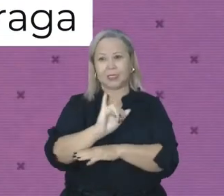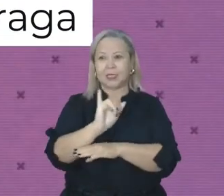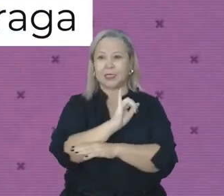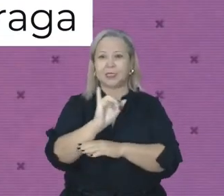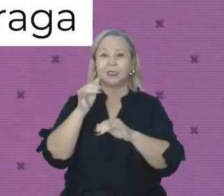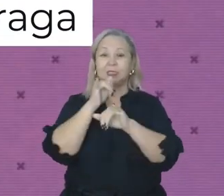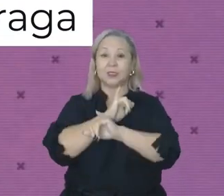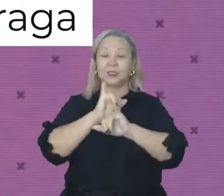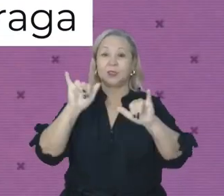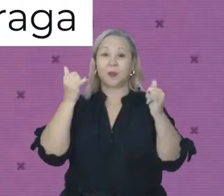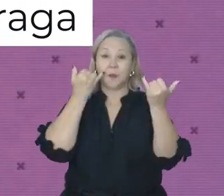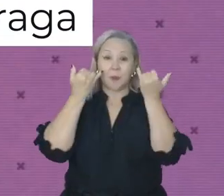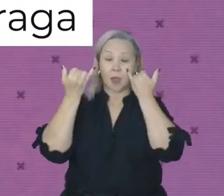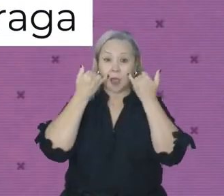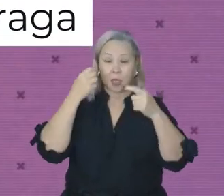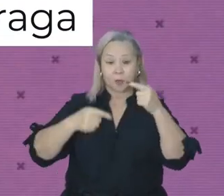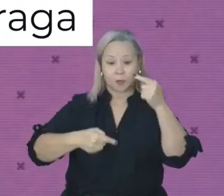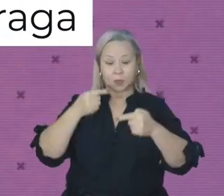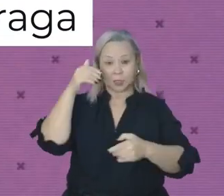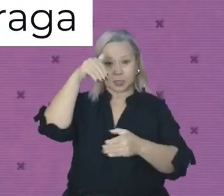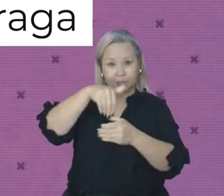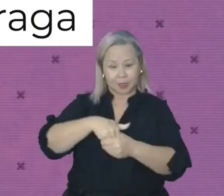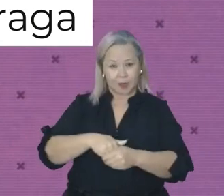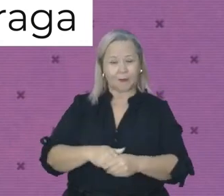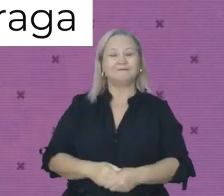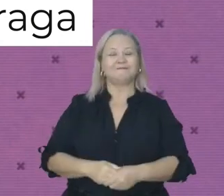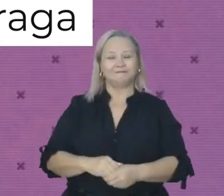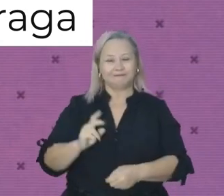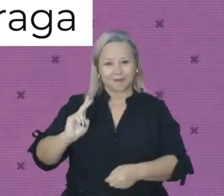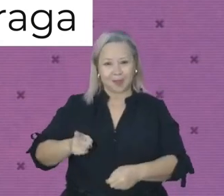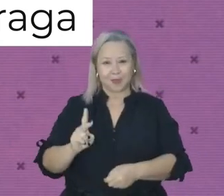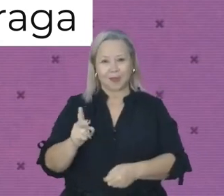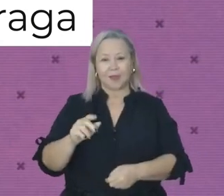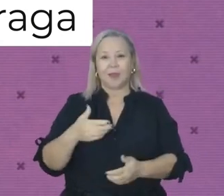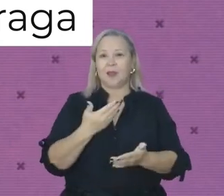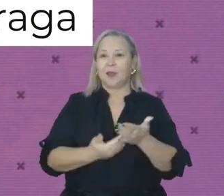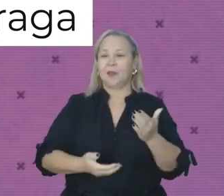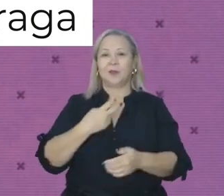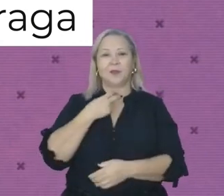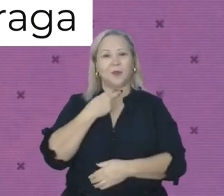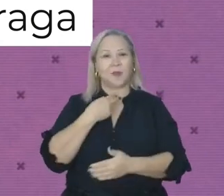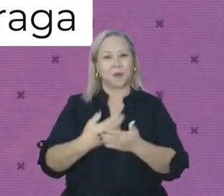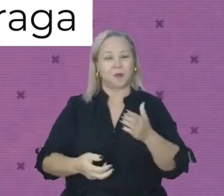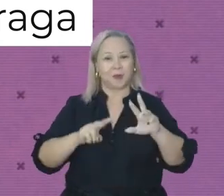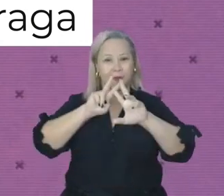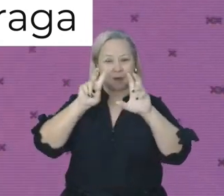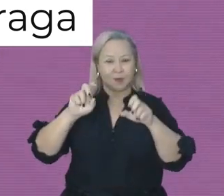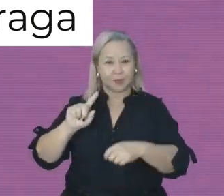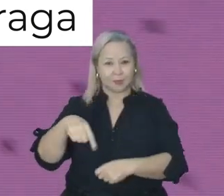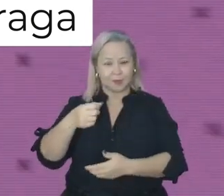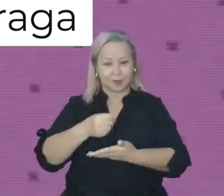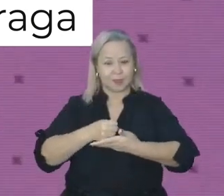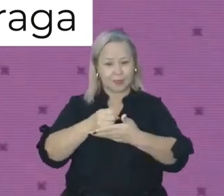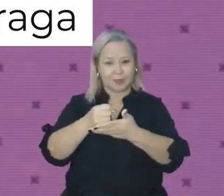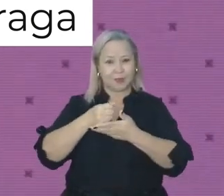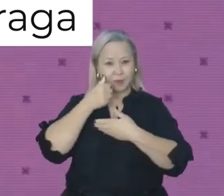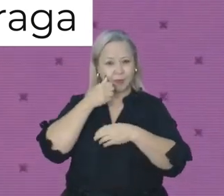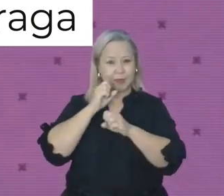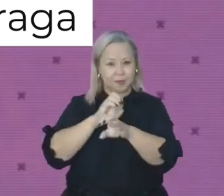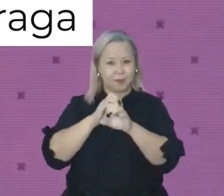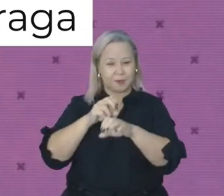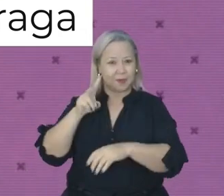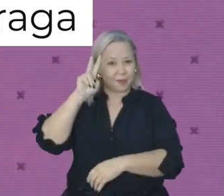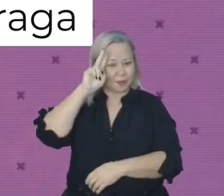em marketing político e eleitoral. Fique ligada e não perca os próximos temas do TV Elas por Elas Formação, de segunda a